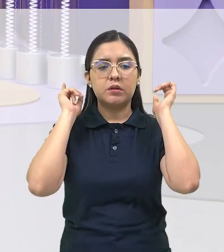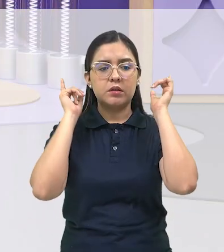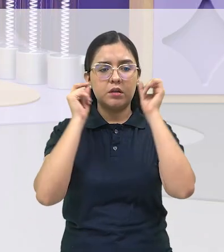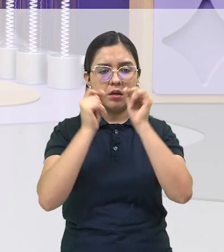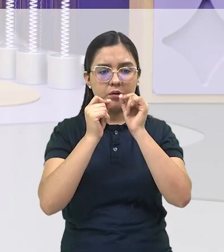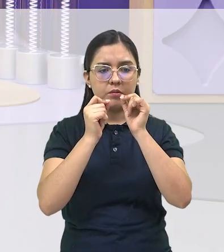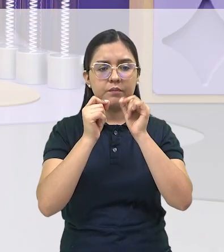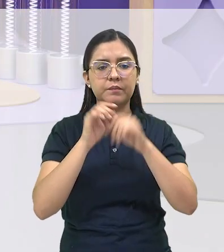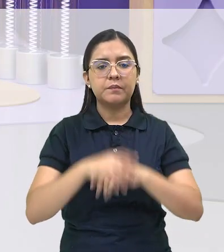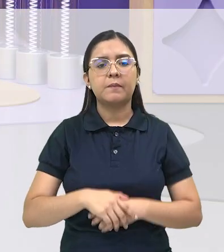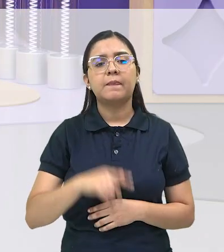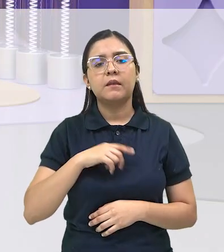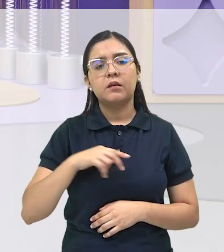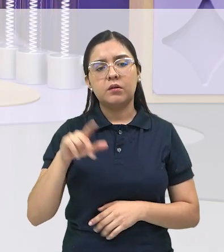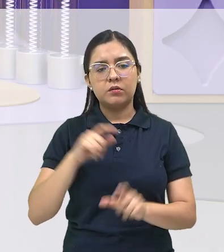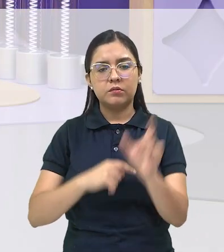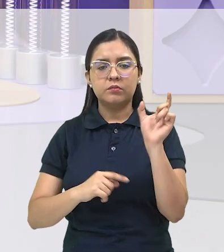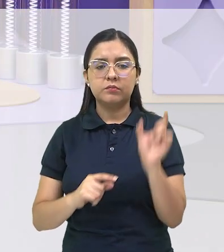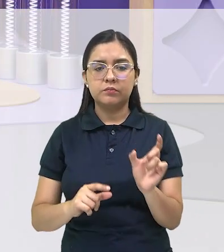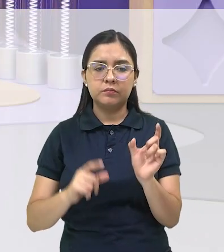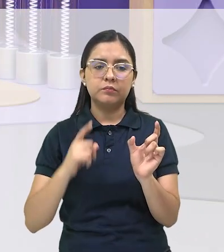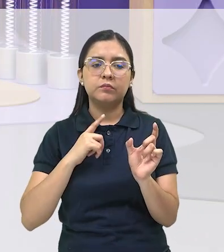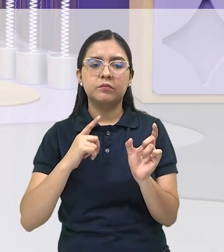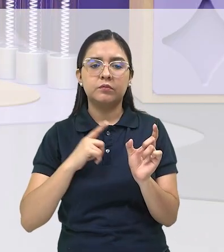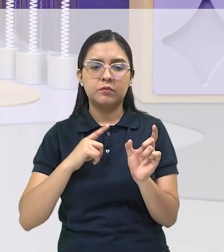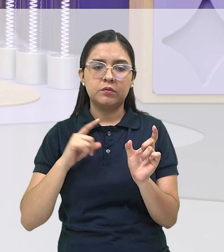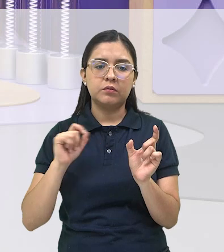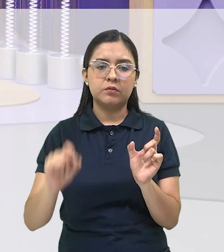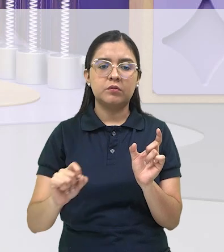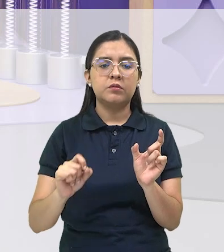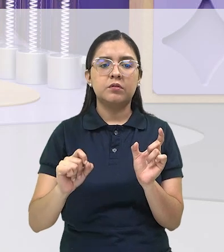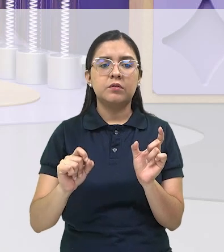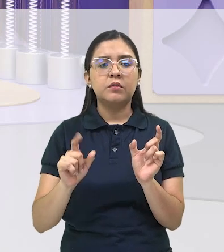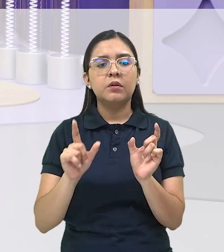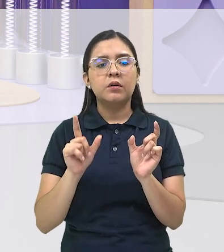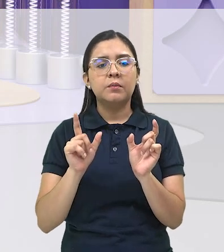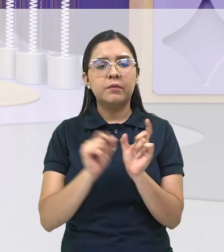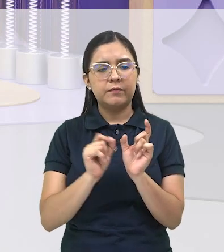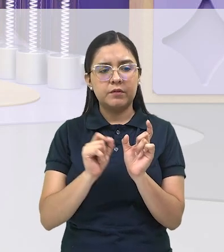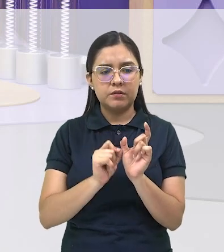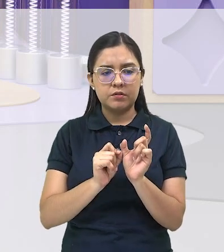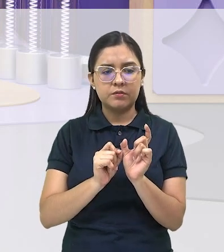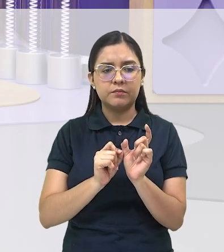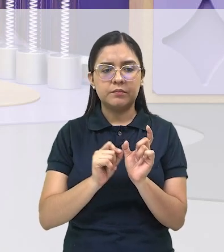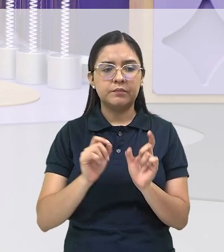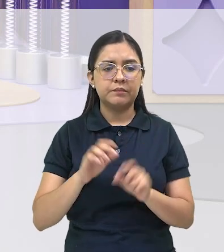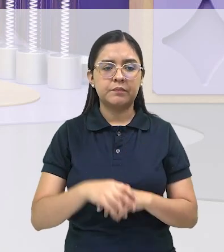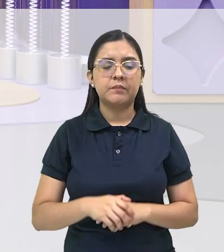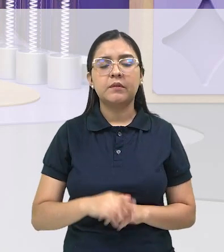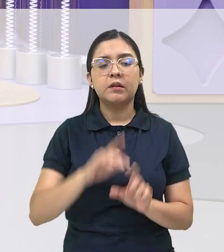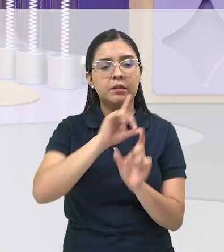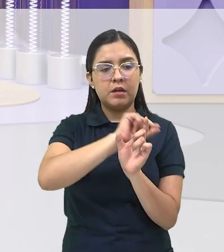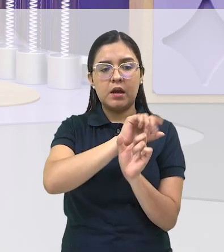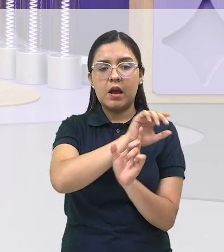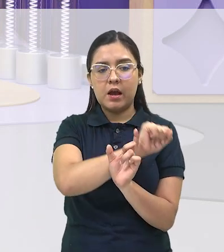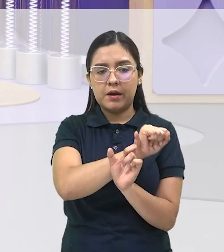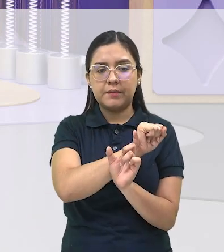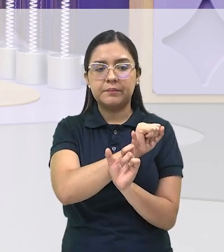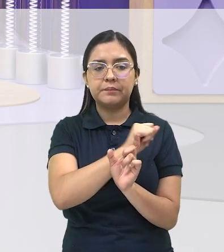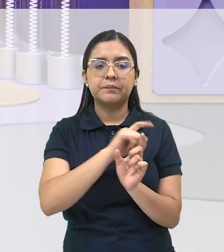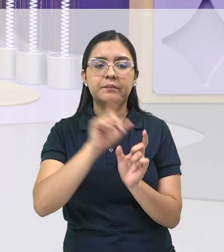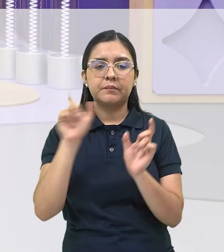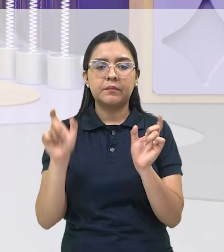grego, sendo a junção do prefixo indicativo da negação, a, e